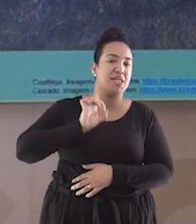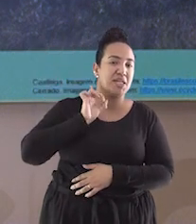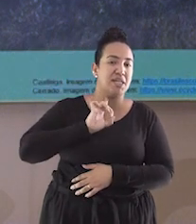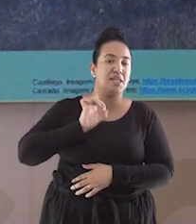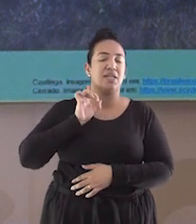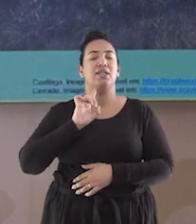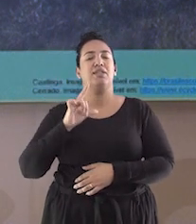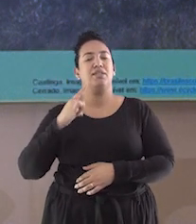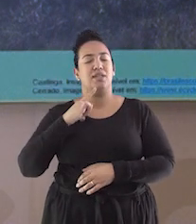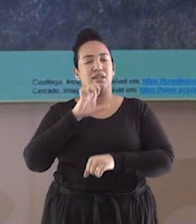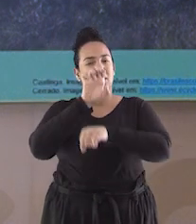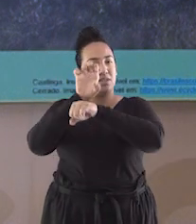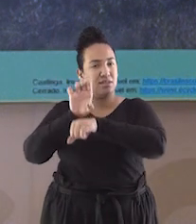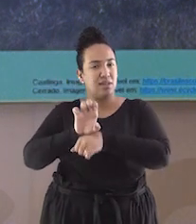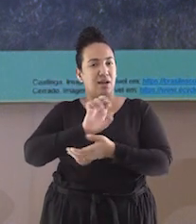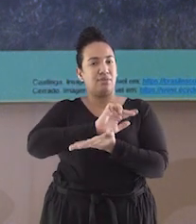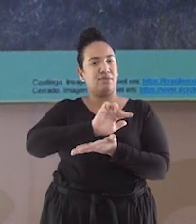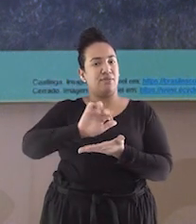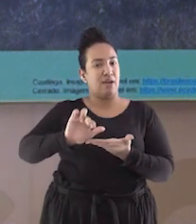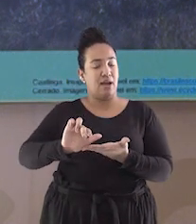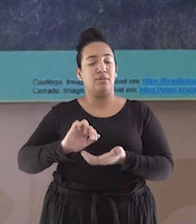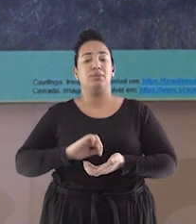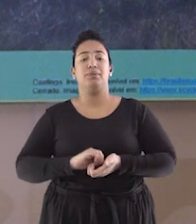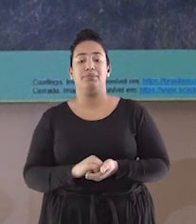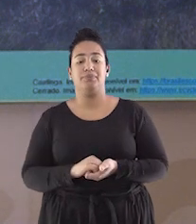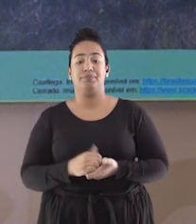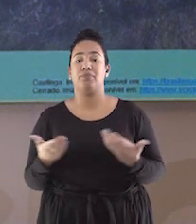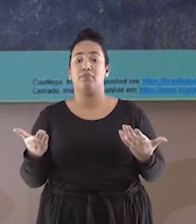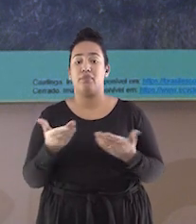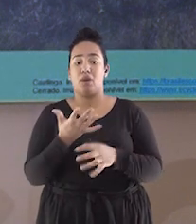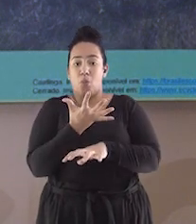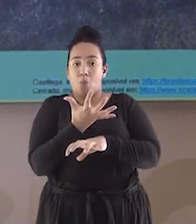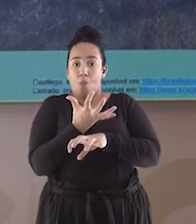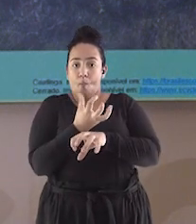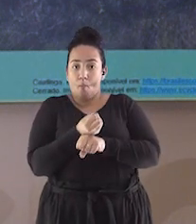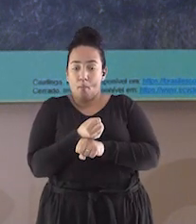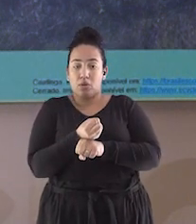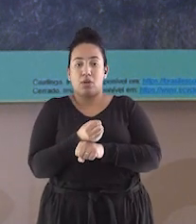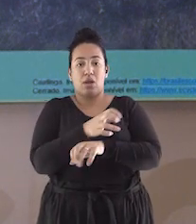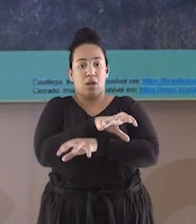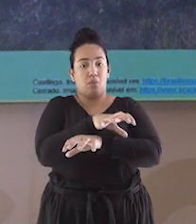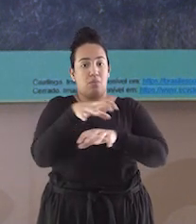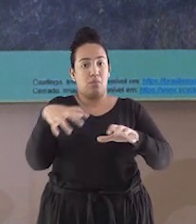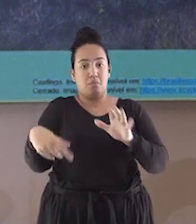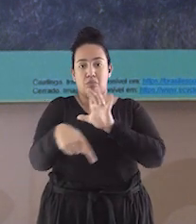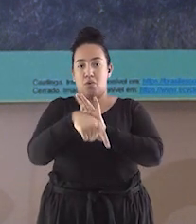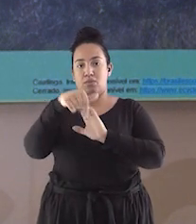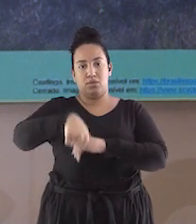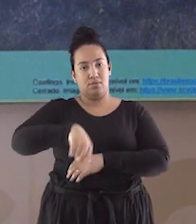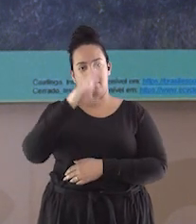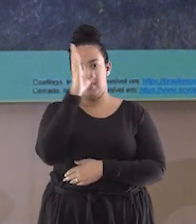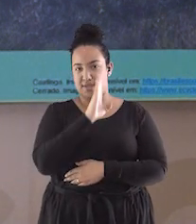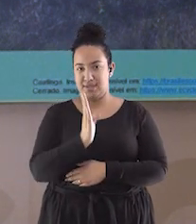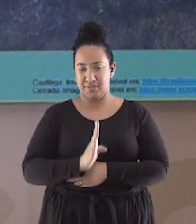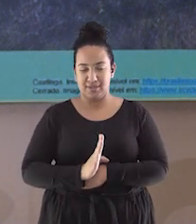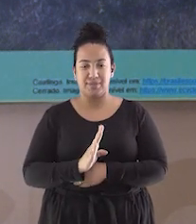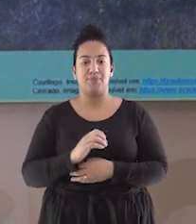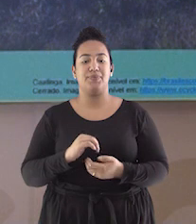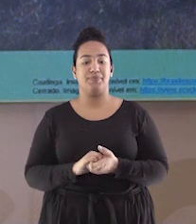Tocantins e outros. A caatinga é um bioma exclusivamente brasileiro e